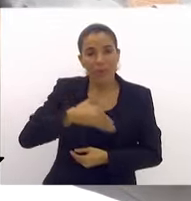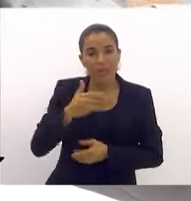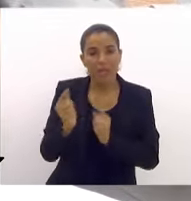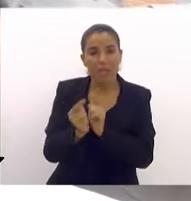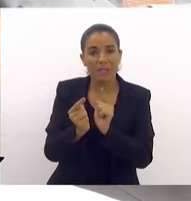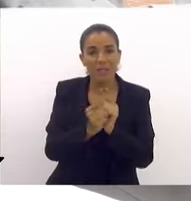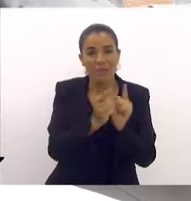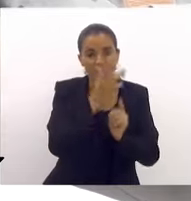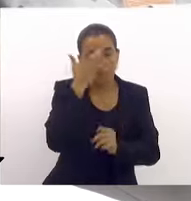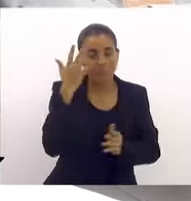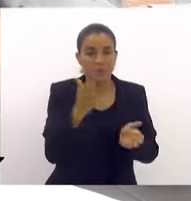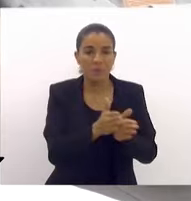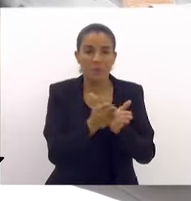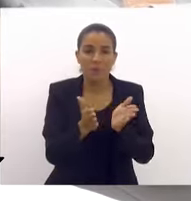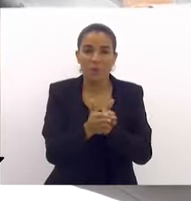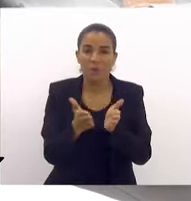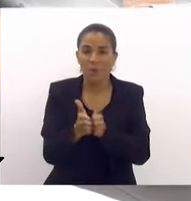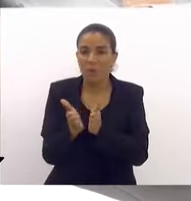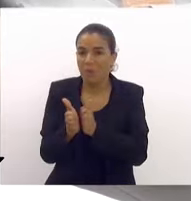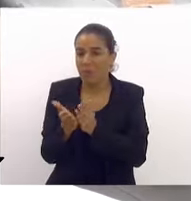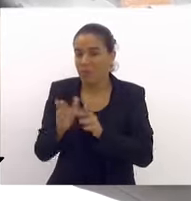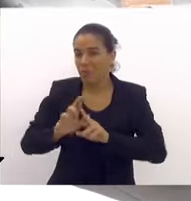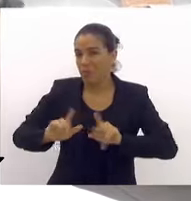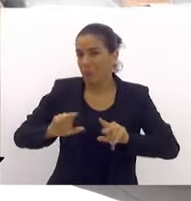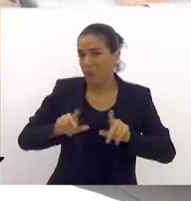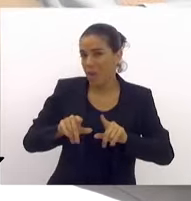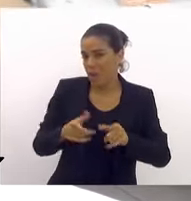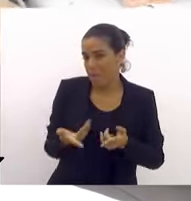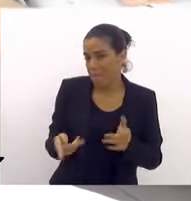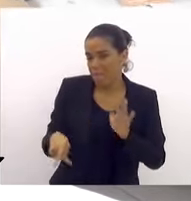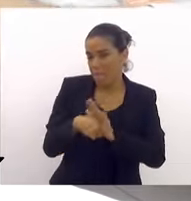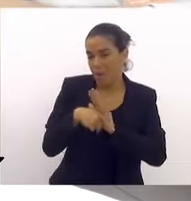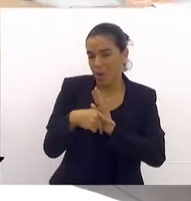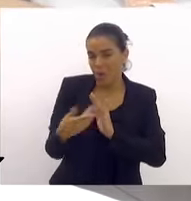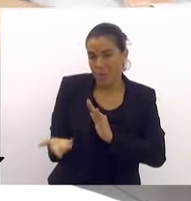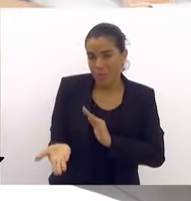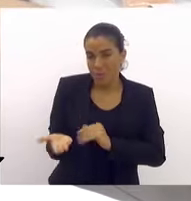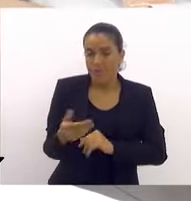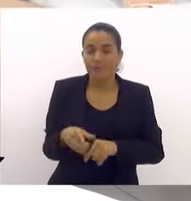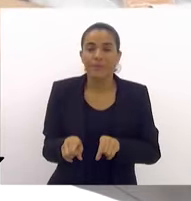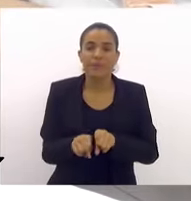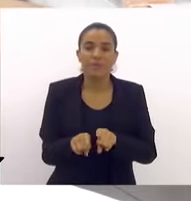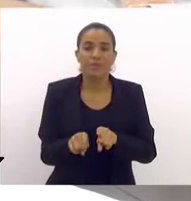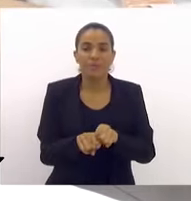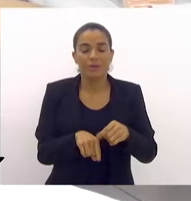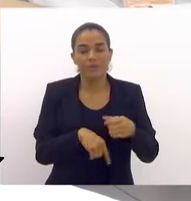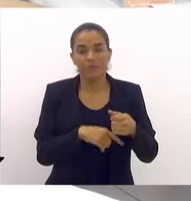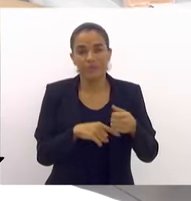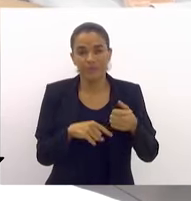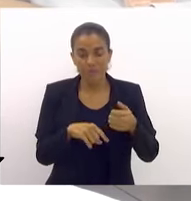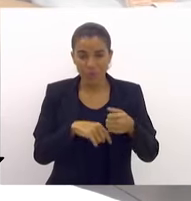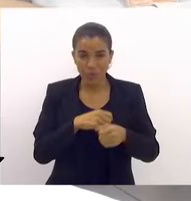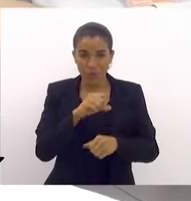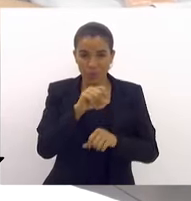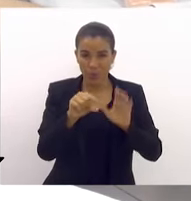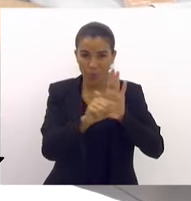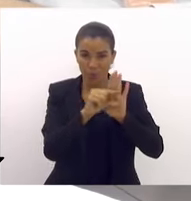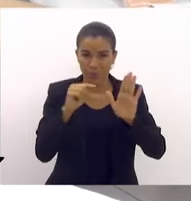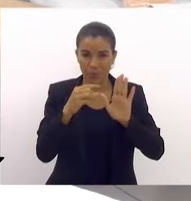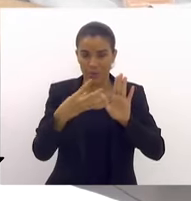milhares de pessoas carentes se não é o seu objeto? E logo em seguida, no 4,